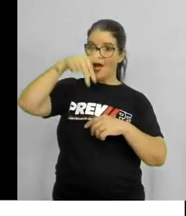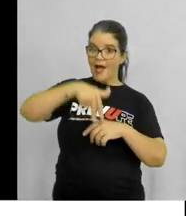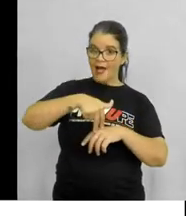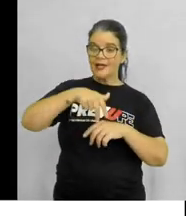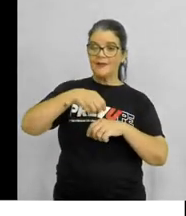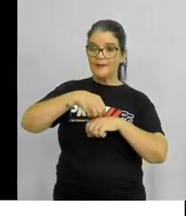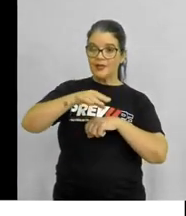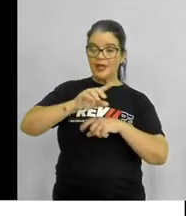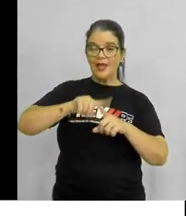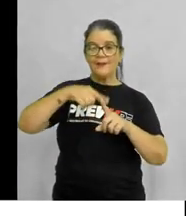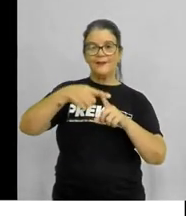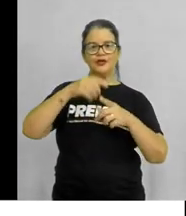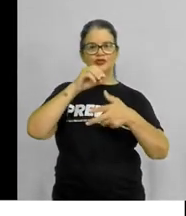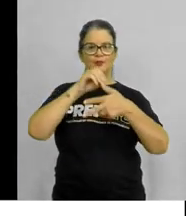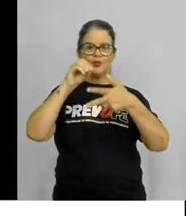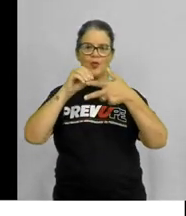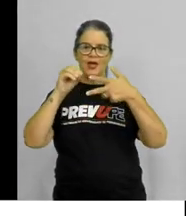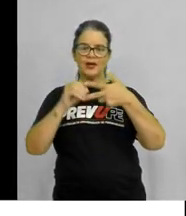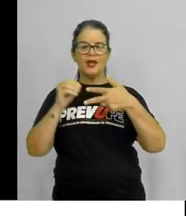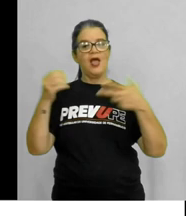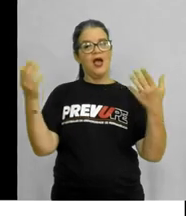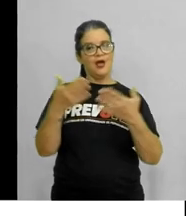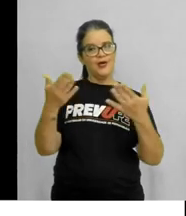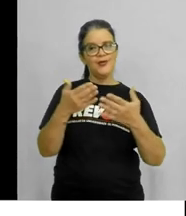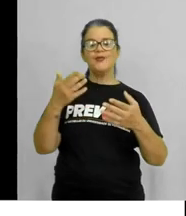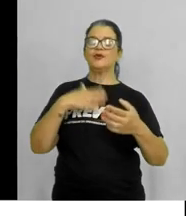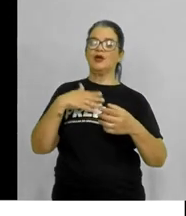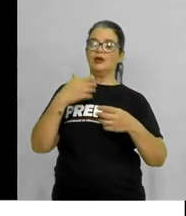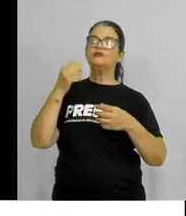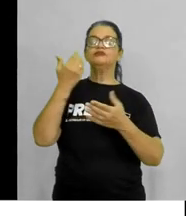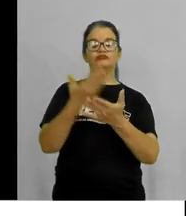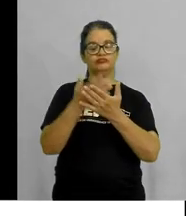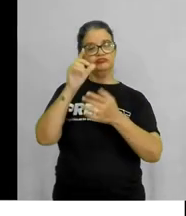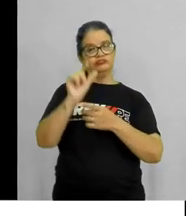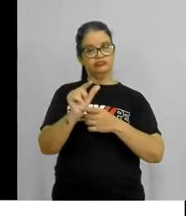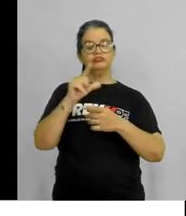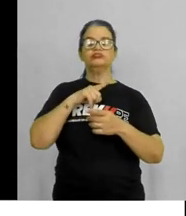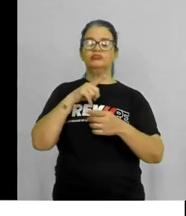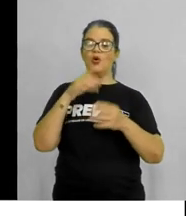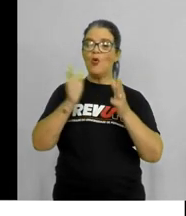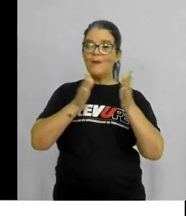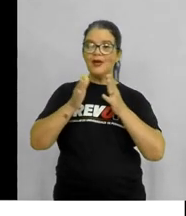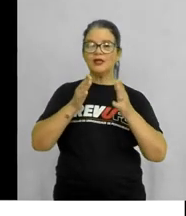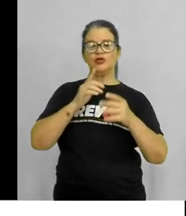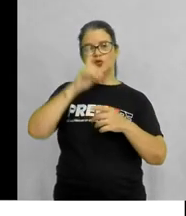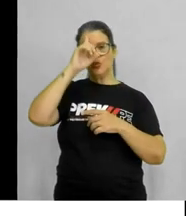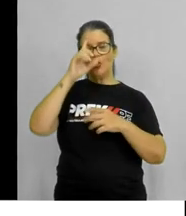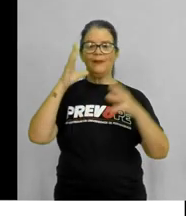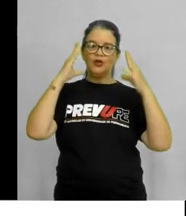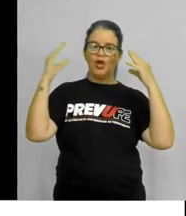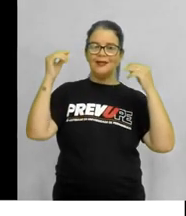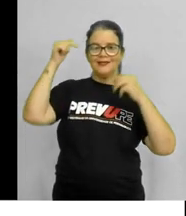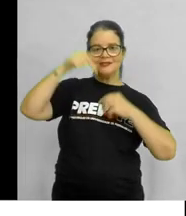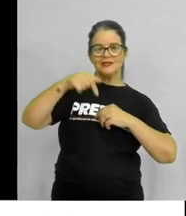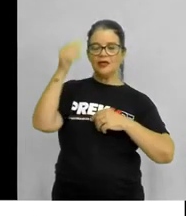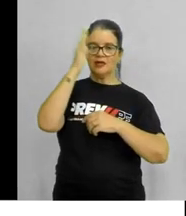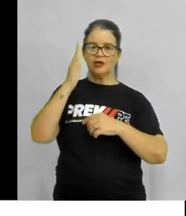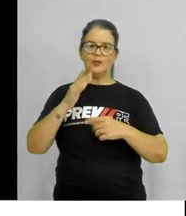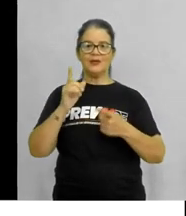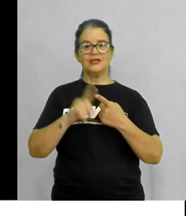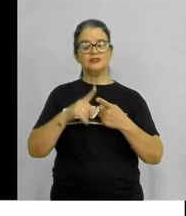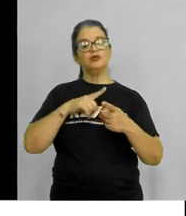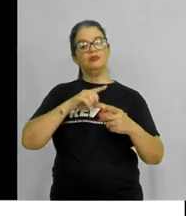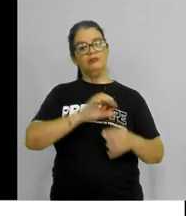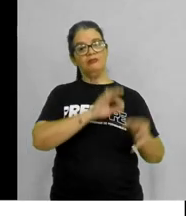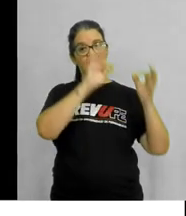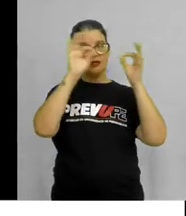mais uma dica para o Enem dessa vez explorando um pouquinho o período de domínio Holandês aqui no Brasil